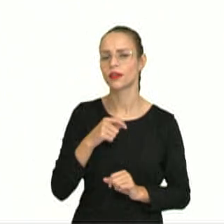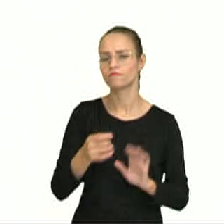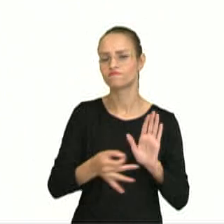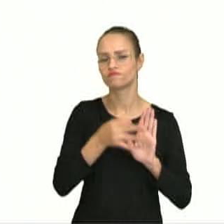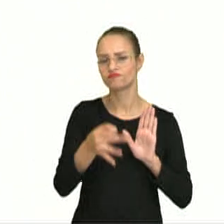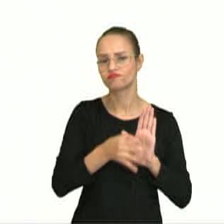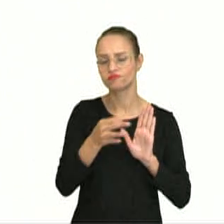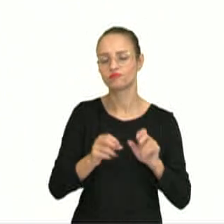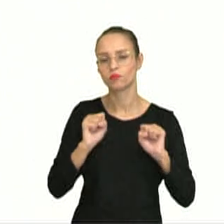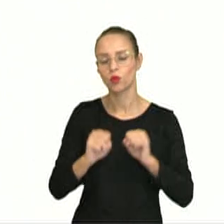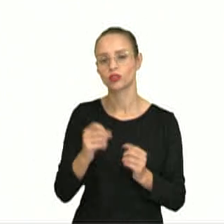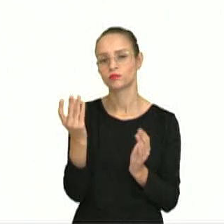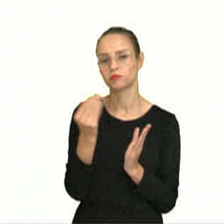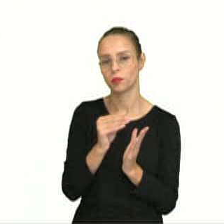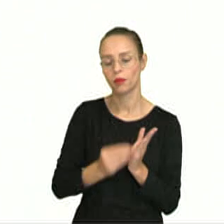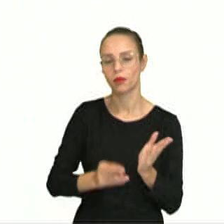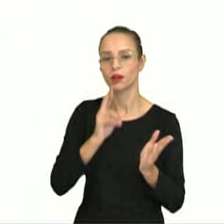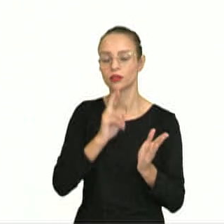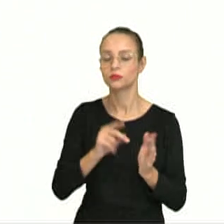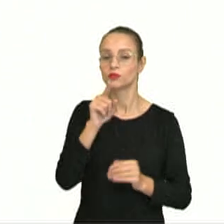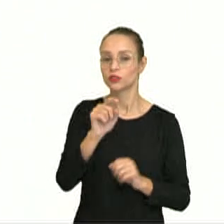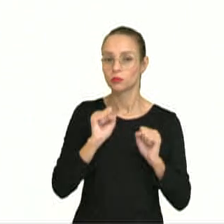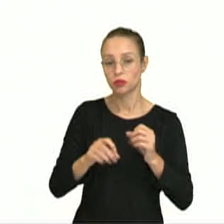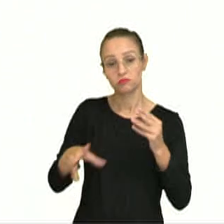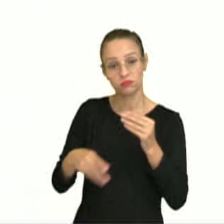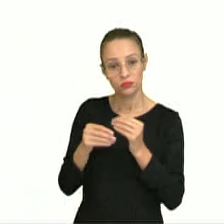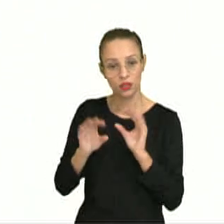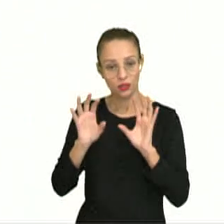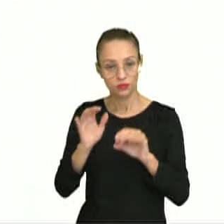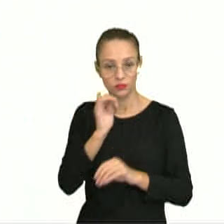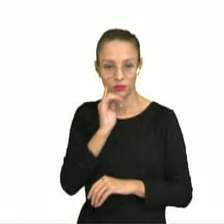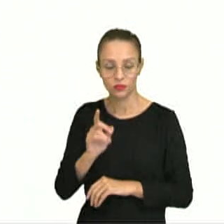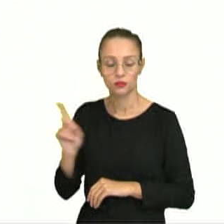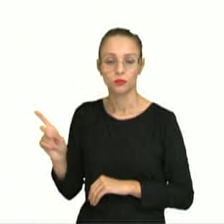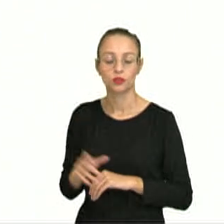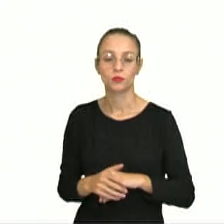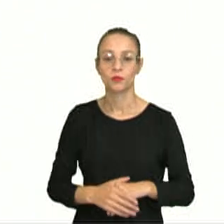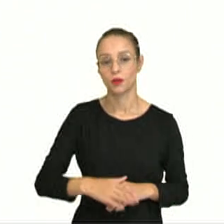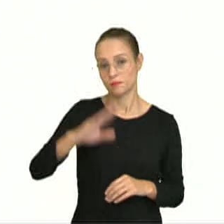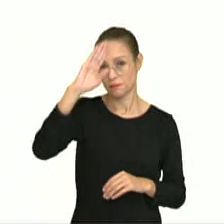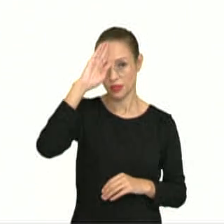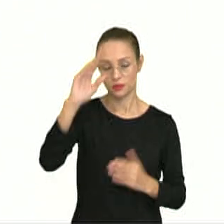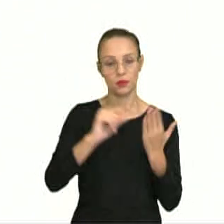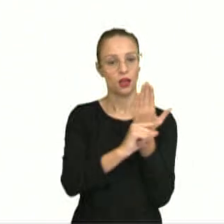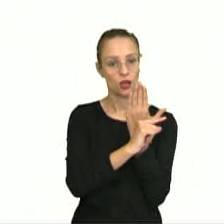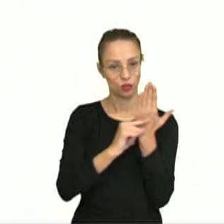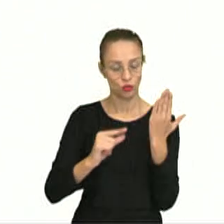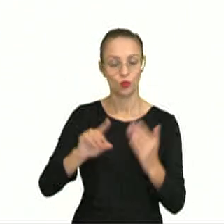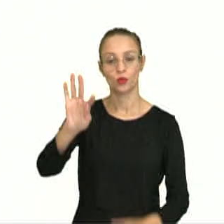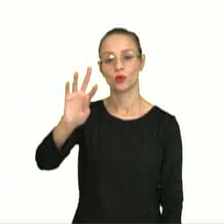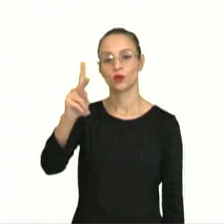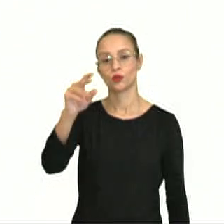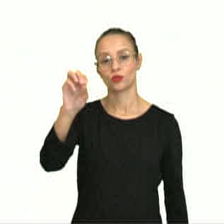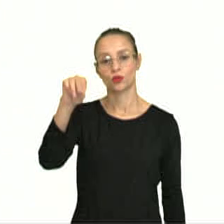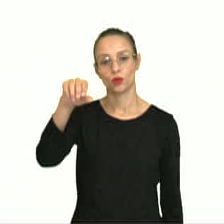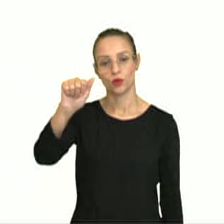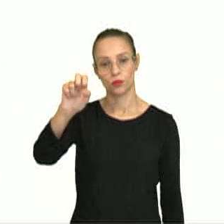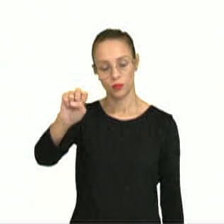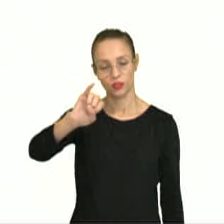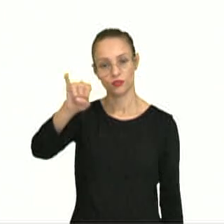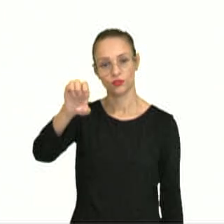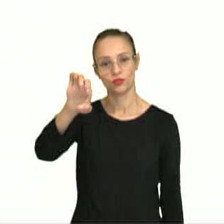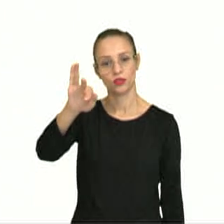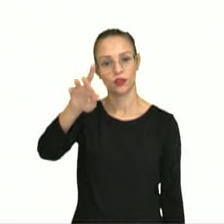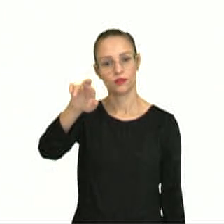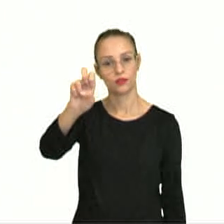resposta, você pode complementar no seu caderno, por exemplo, com seu principal autor foi Thomas Jefferson e no texto da